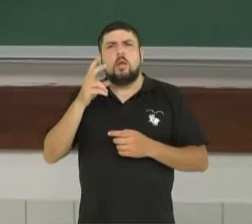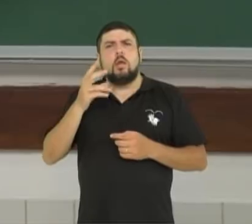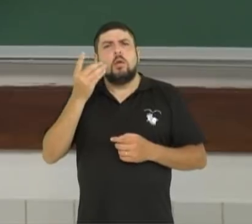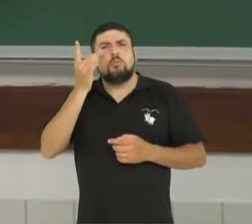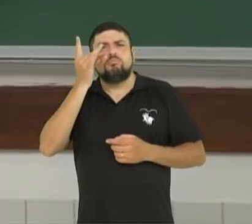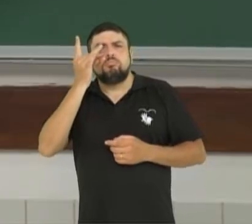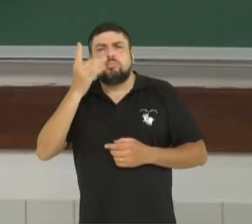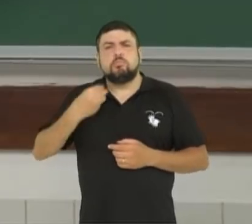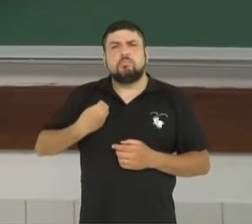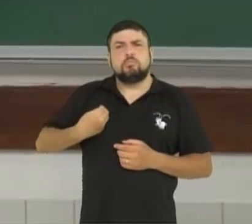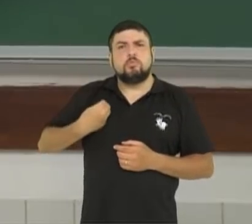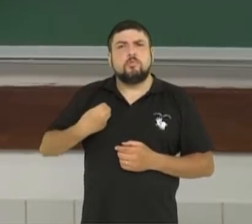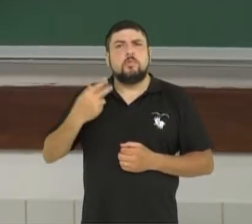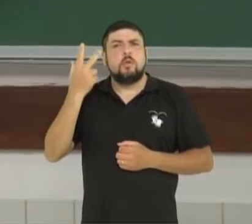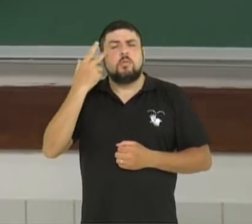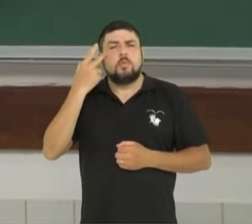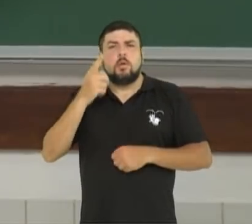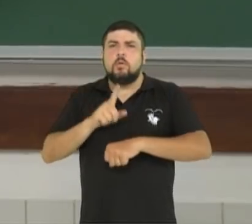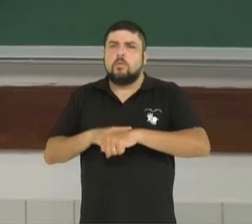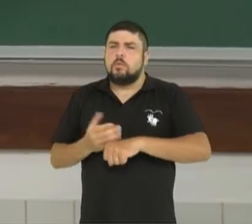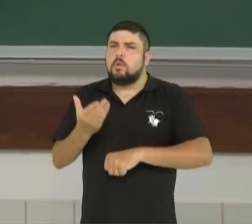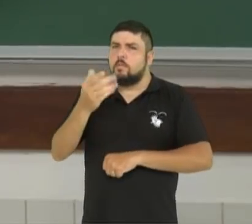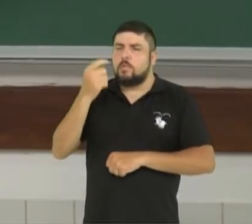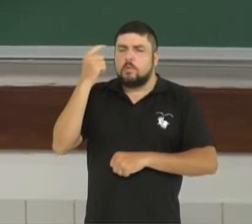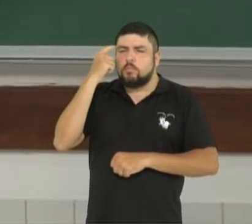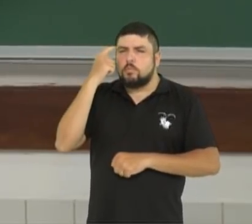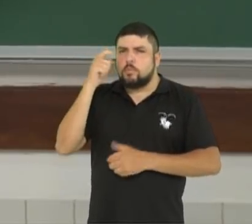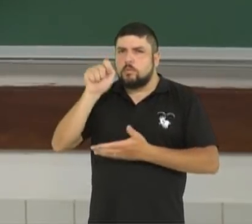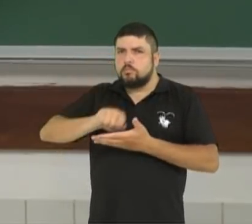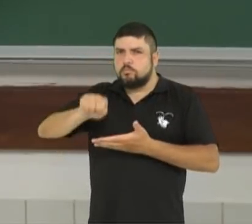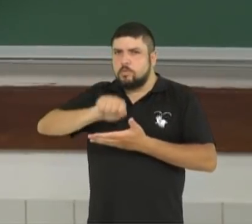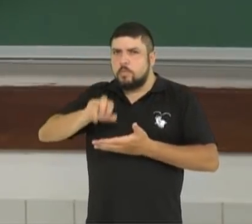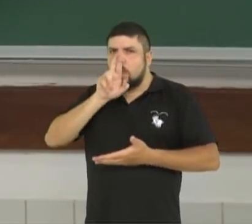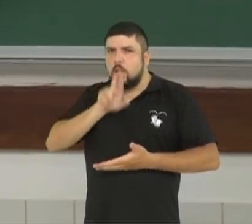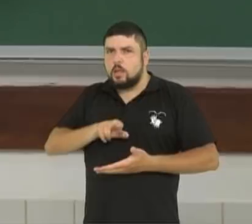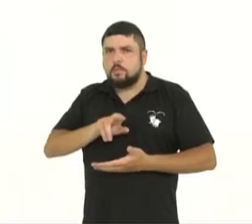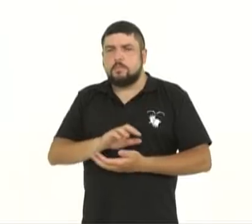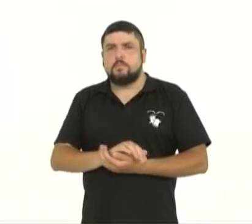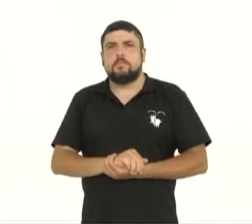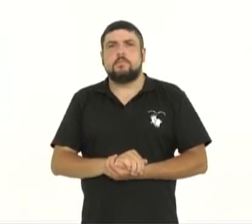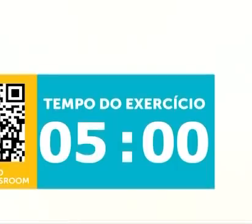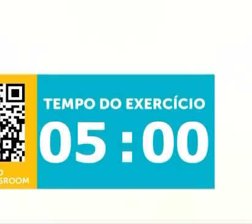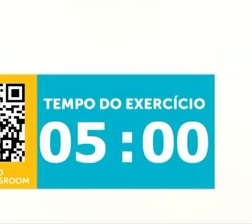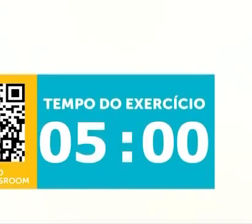dia, né? Então, um tempinho aí para vocês pensarem em uma resposta e elaborarem.